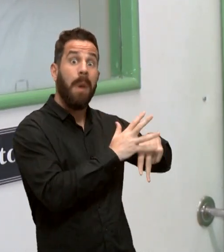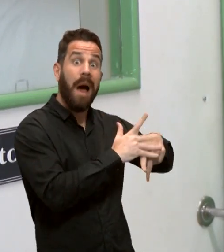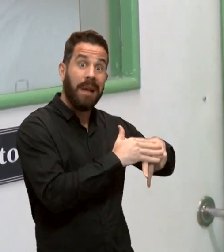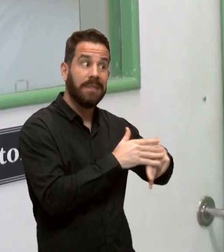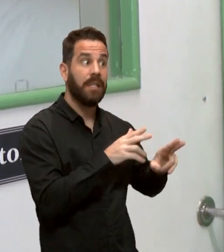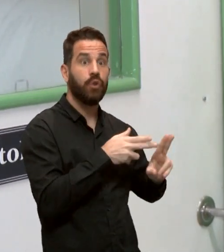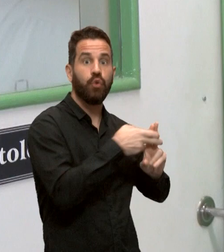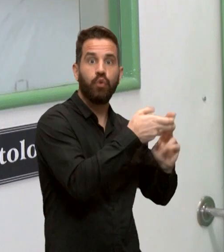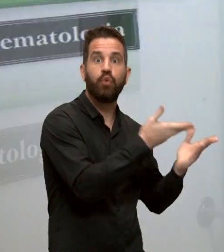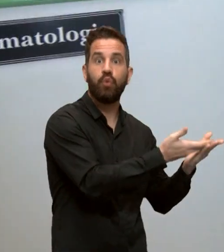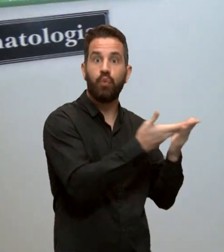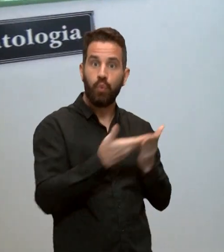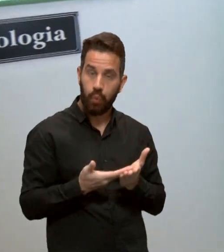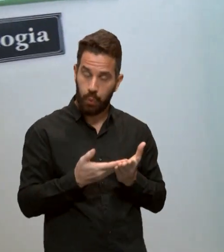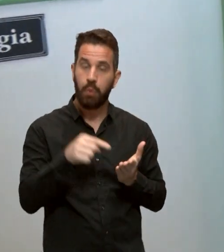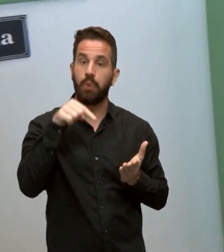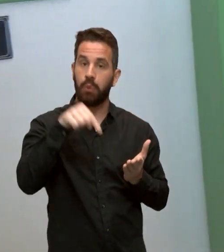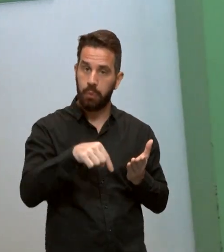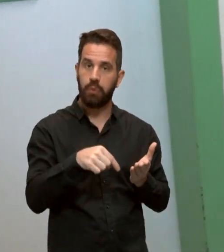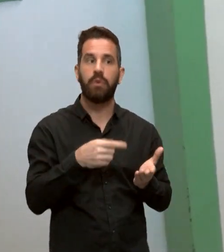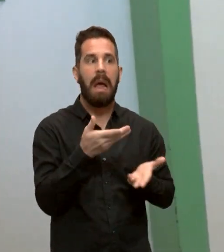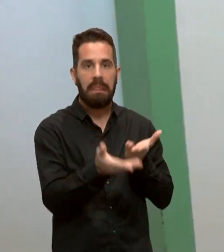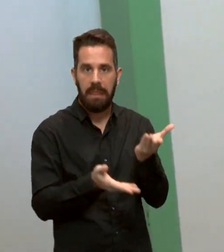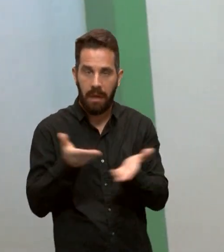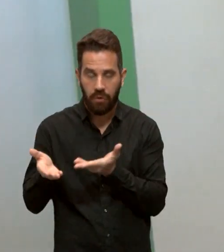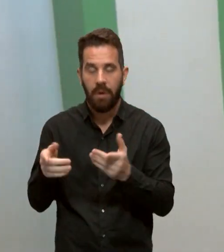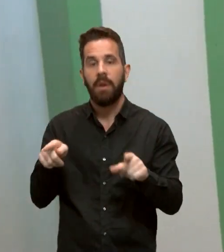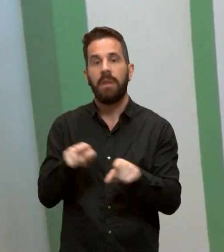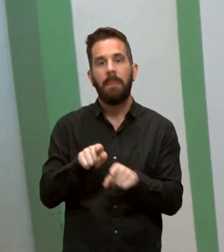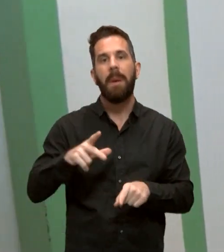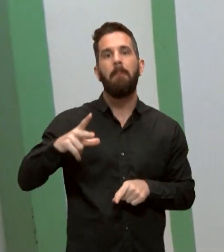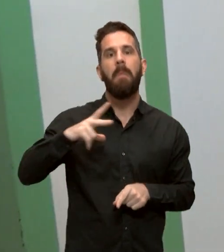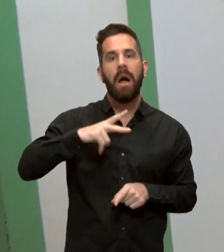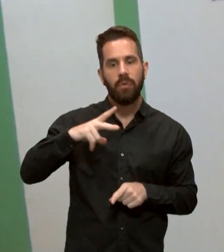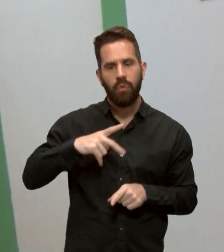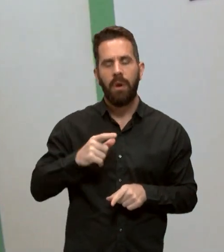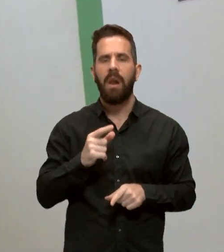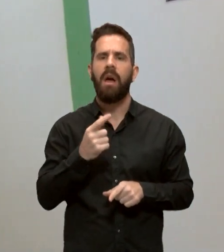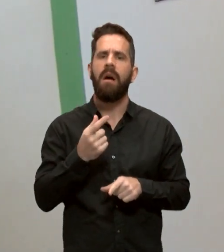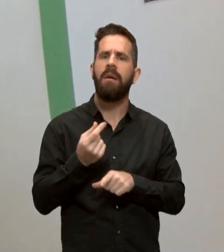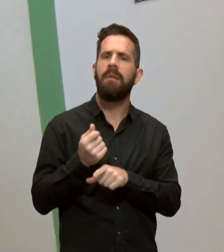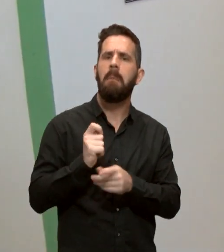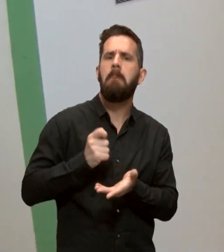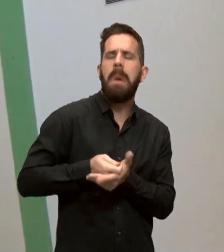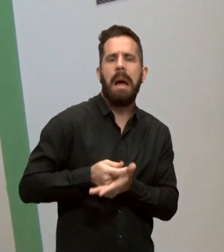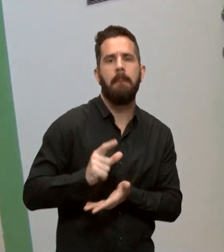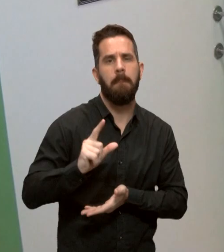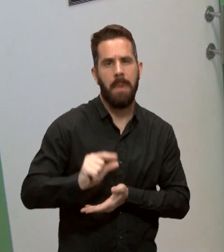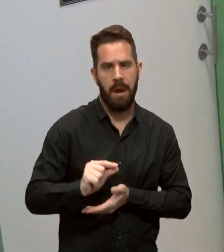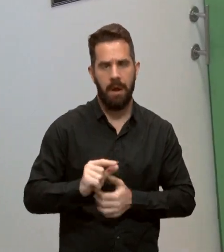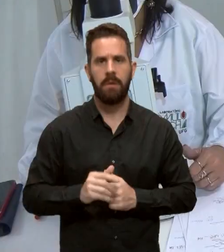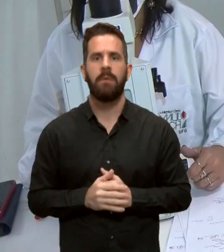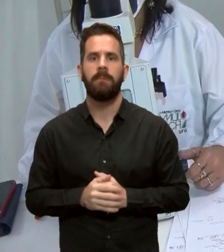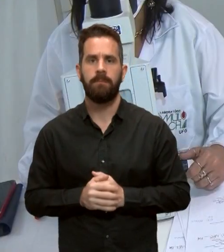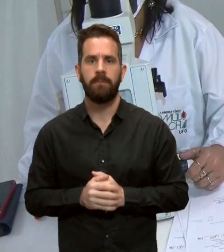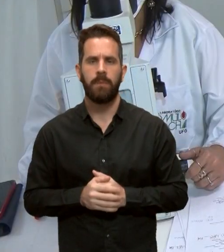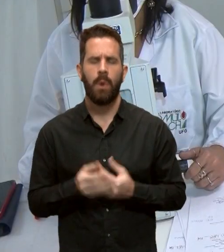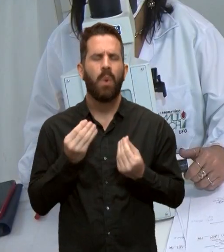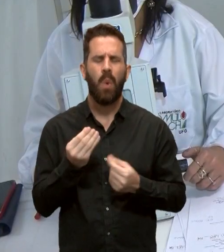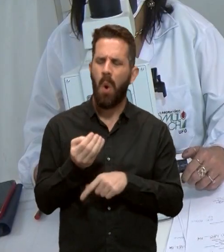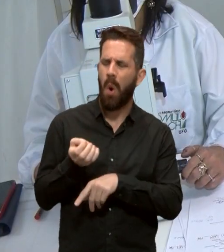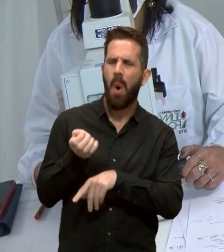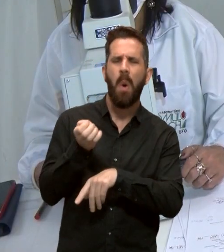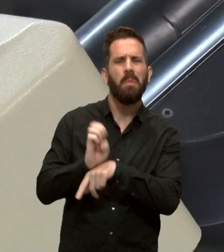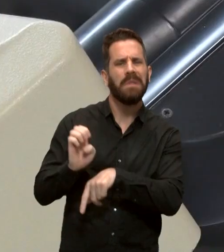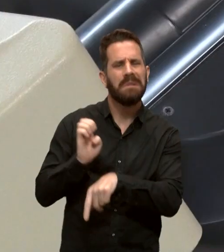em exames particulares, fornecendo um valor mais acessível para esses pacientes. E como que funciona o sistema de estágio aqui?